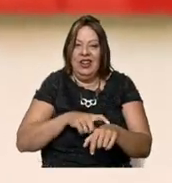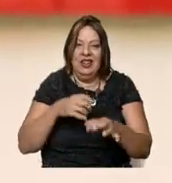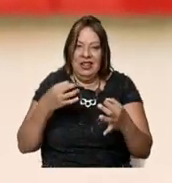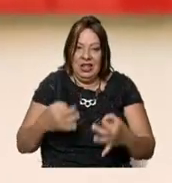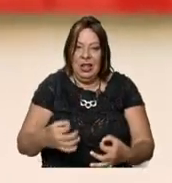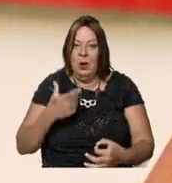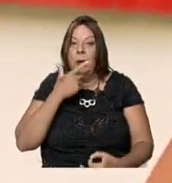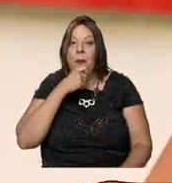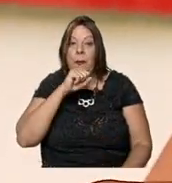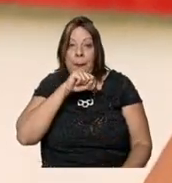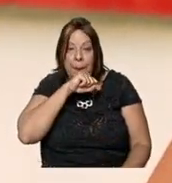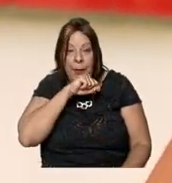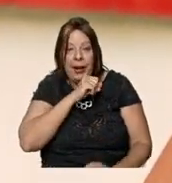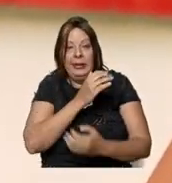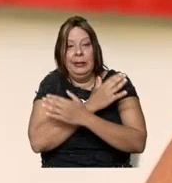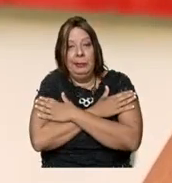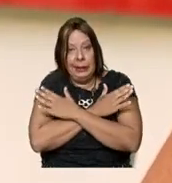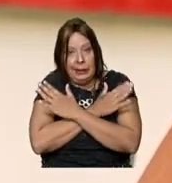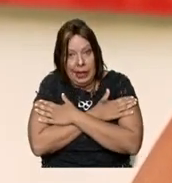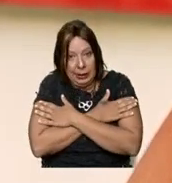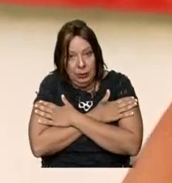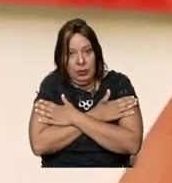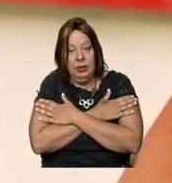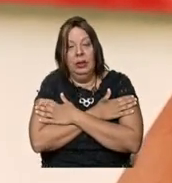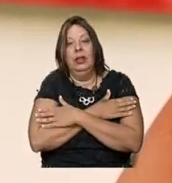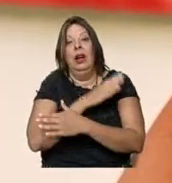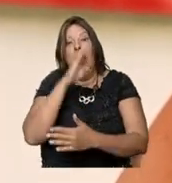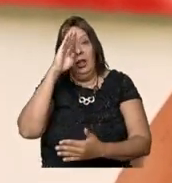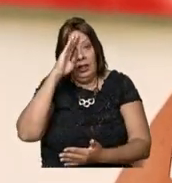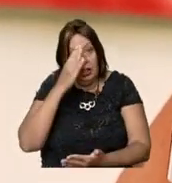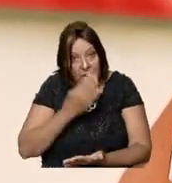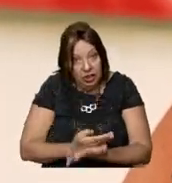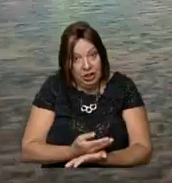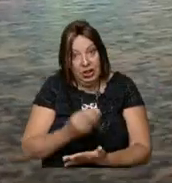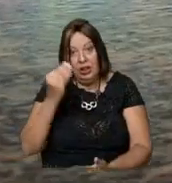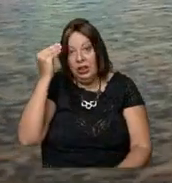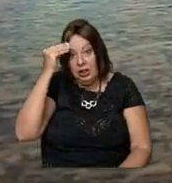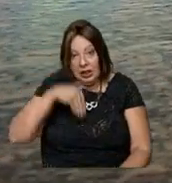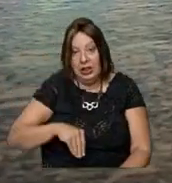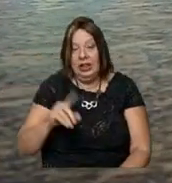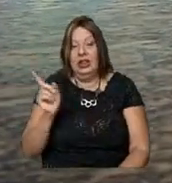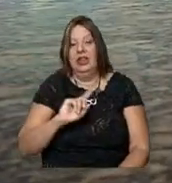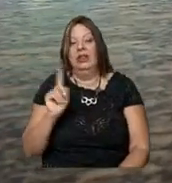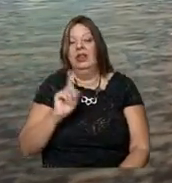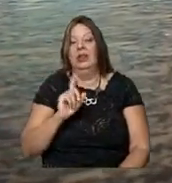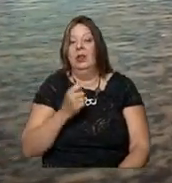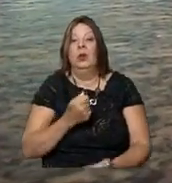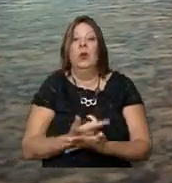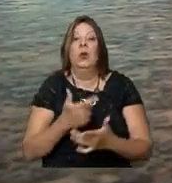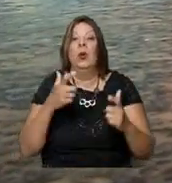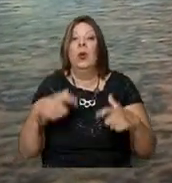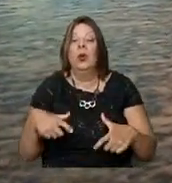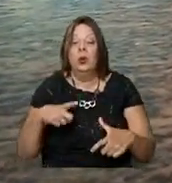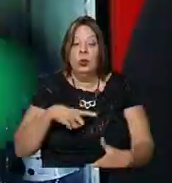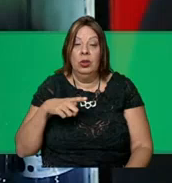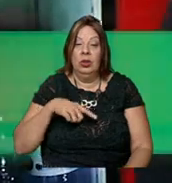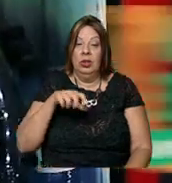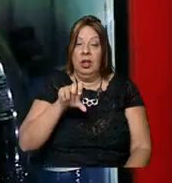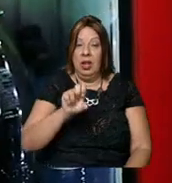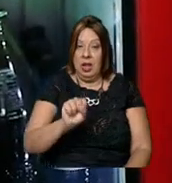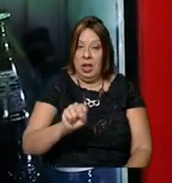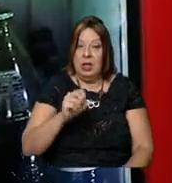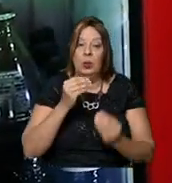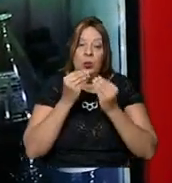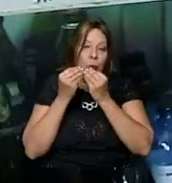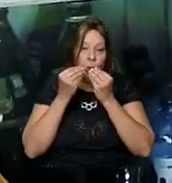pai está desempregado, acredite e nunca desista, que um dia você consegue. Garantiu o Caju Cap na S Burgers.